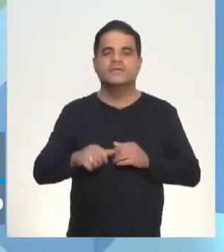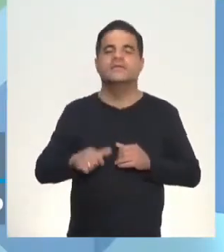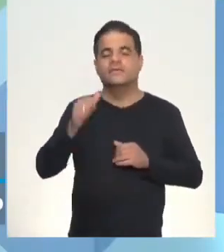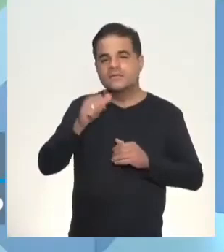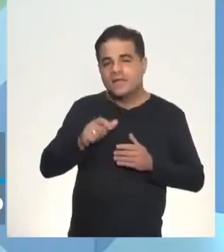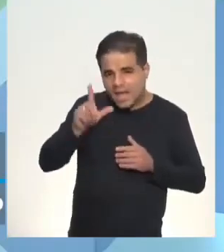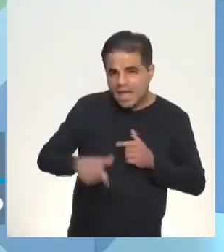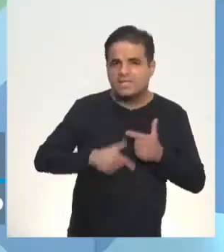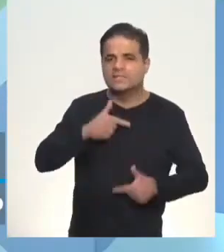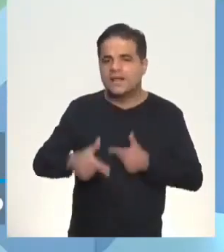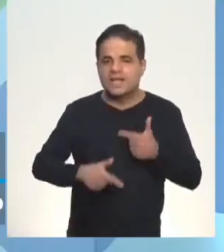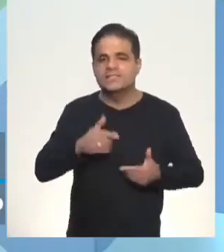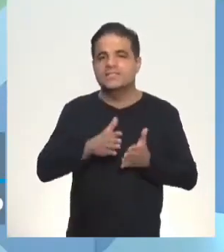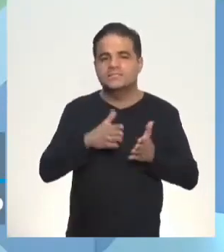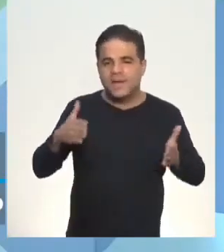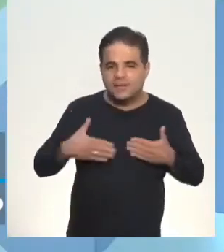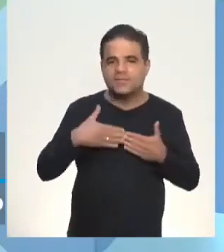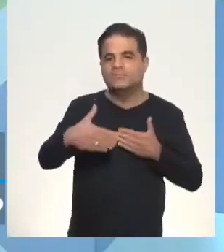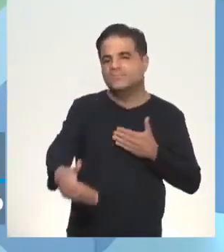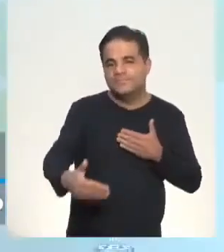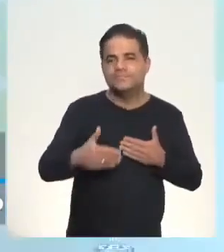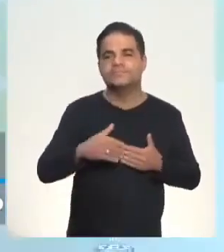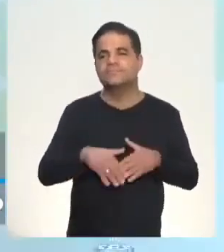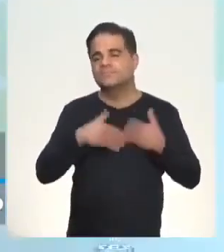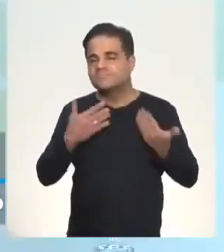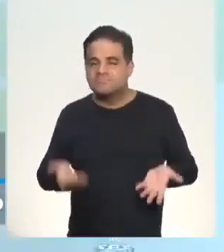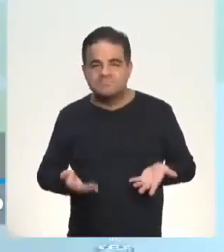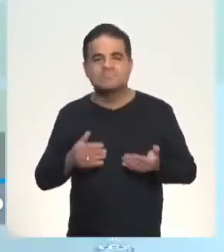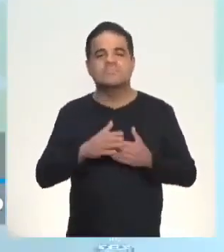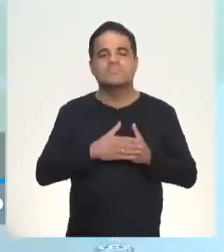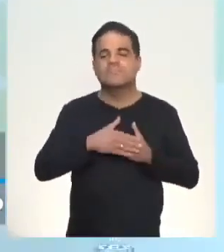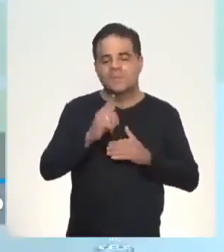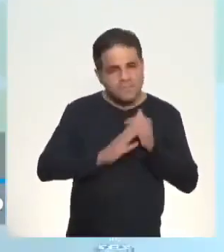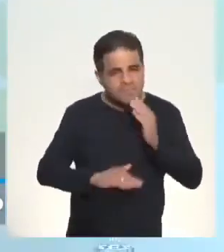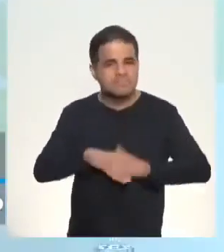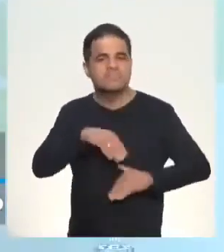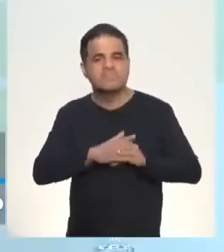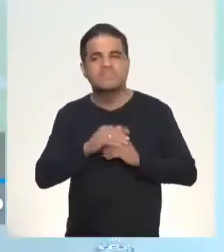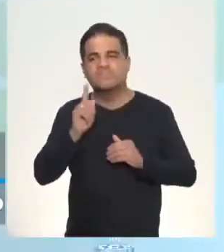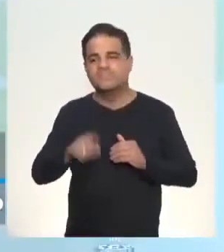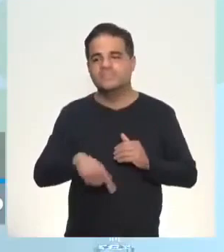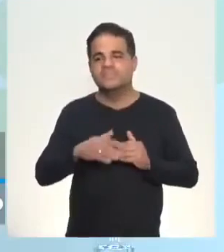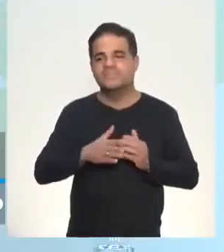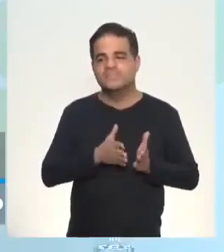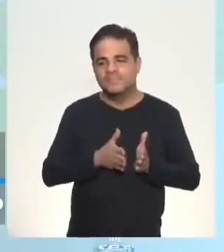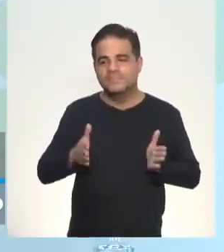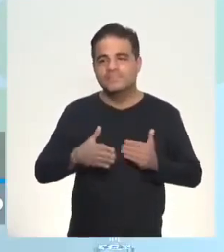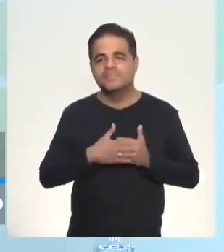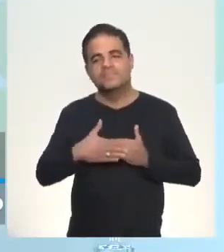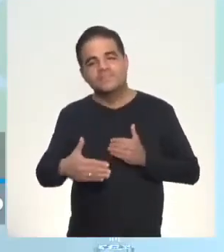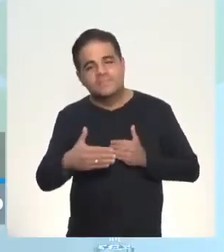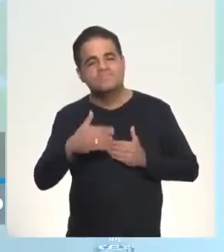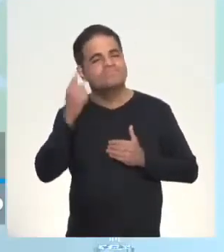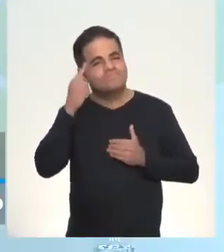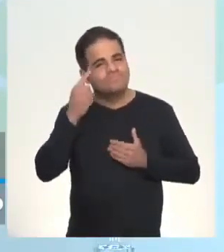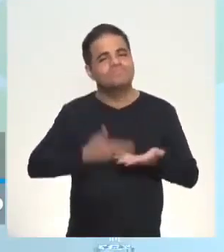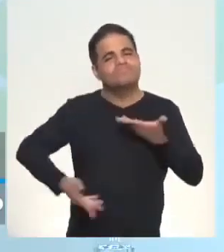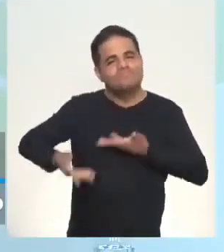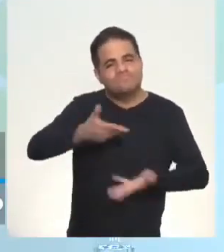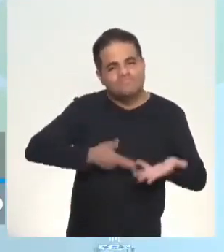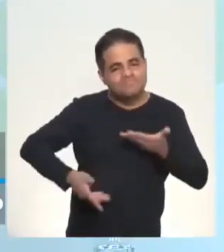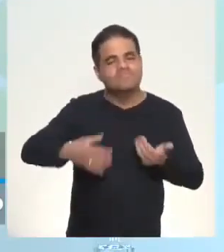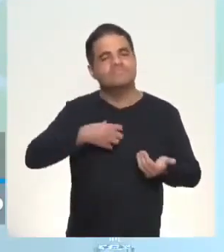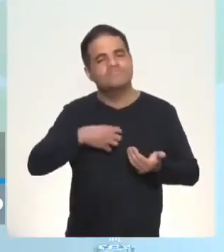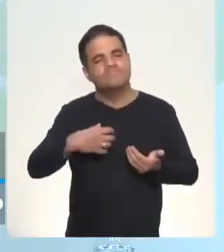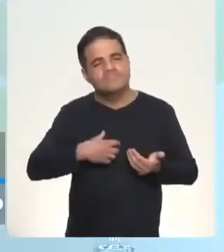muito trabalho que eu consigo a simplicidade. Exatamente. Então, é uma prática que não se esgotou nessa época. A gente resgata de alguma